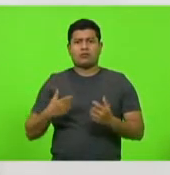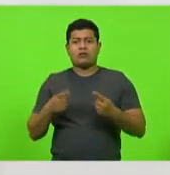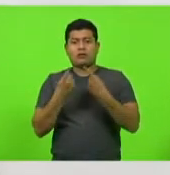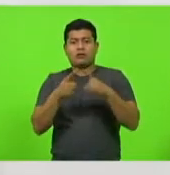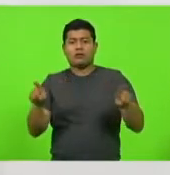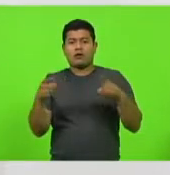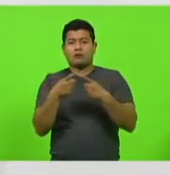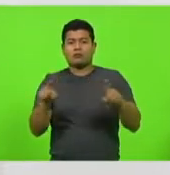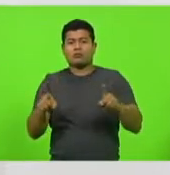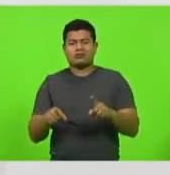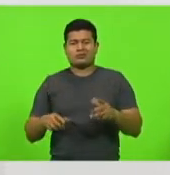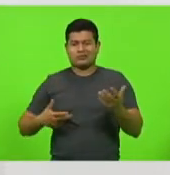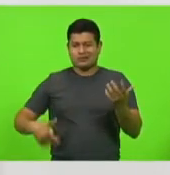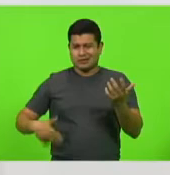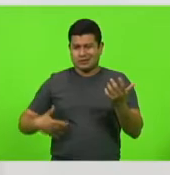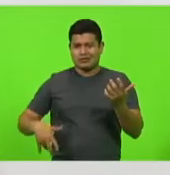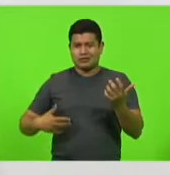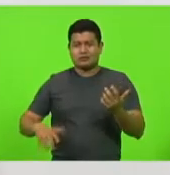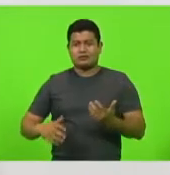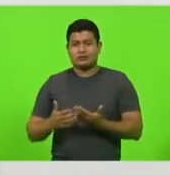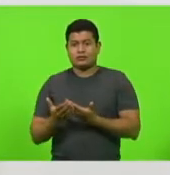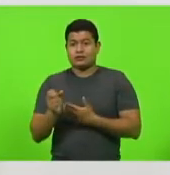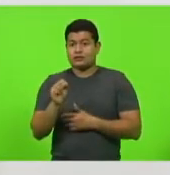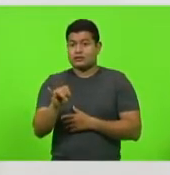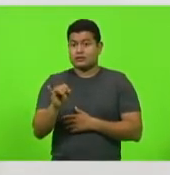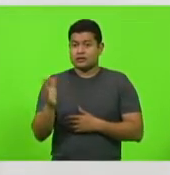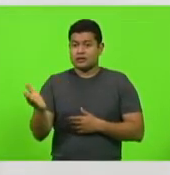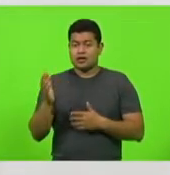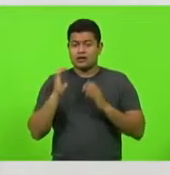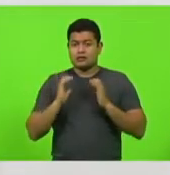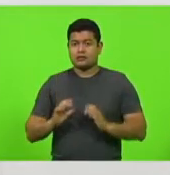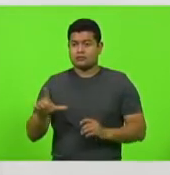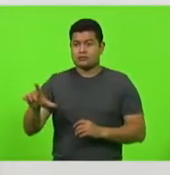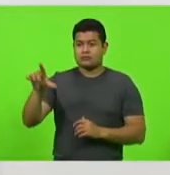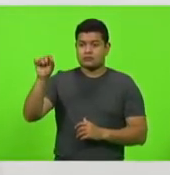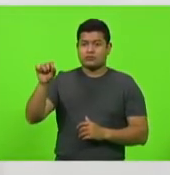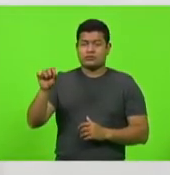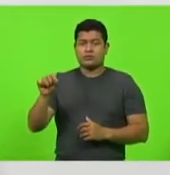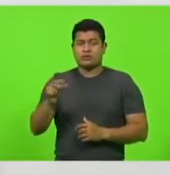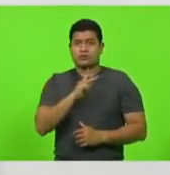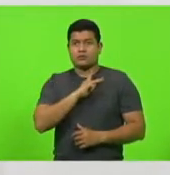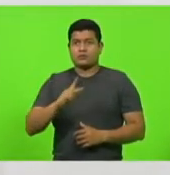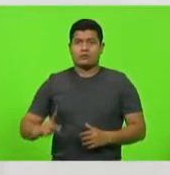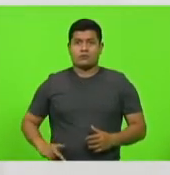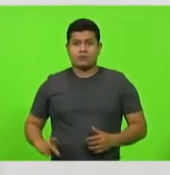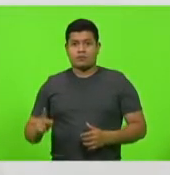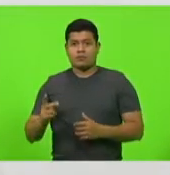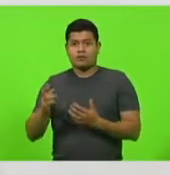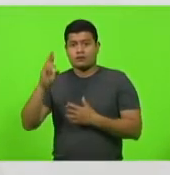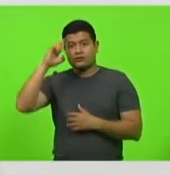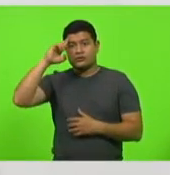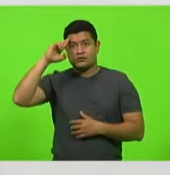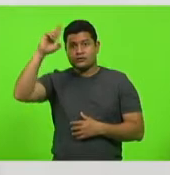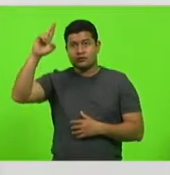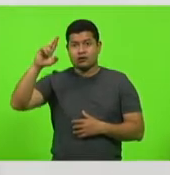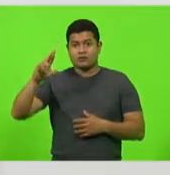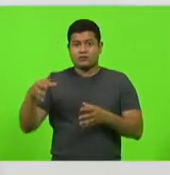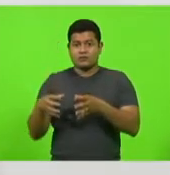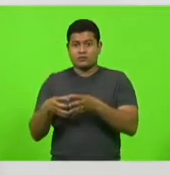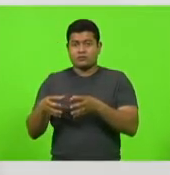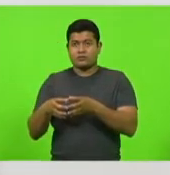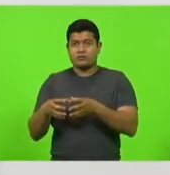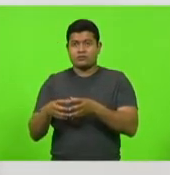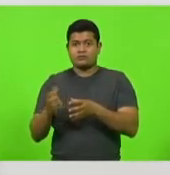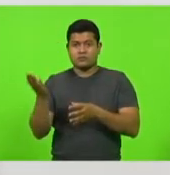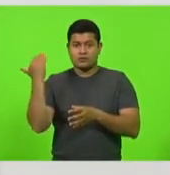carreira. Se o cidadão não foi eleito nem para a presidência de chefe de clube de bote no